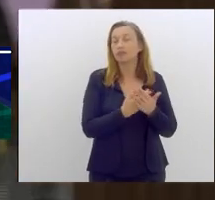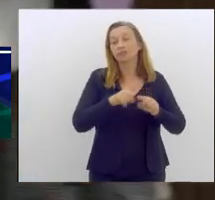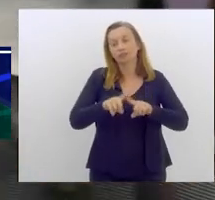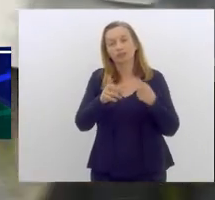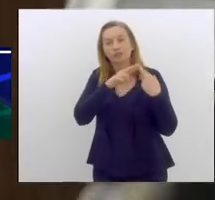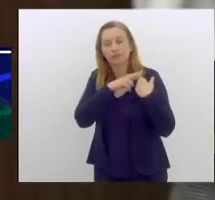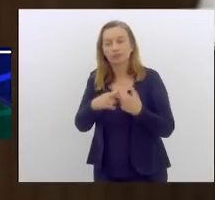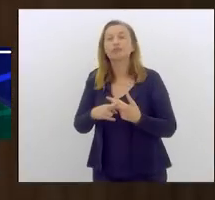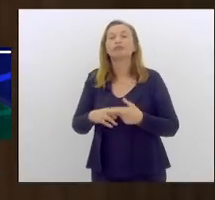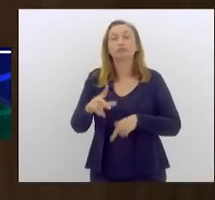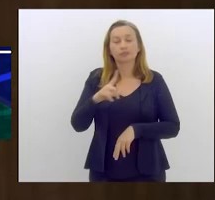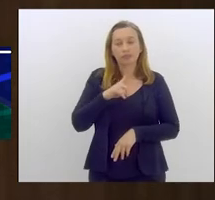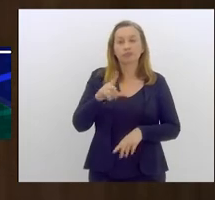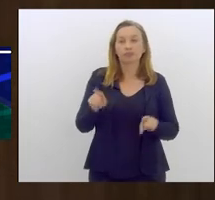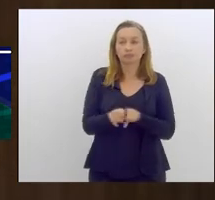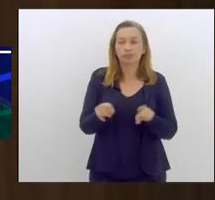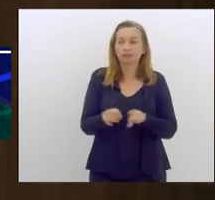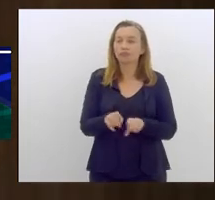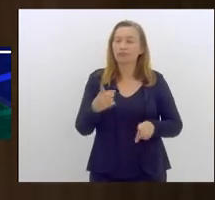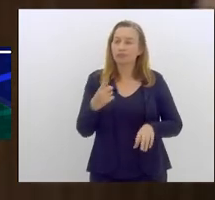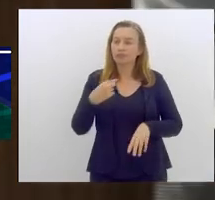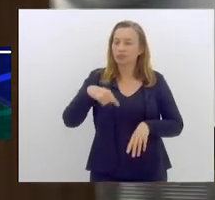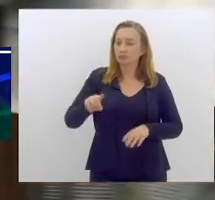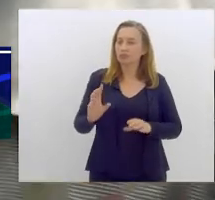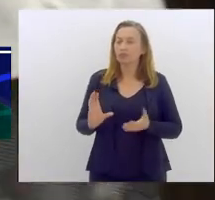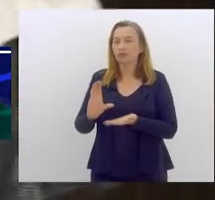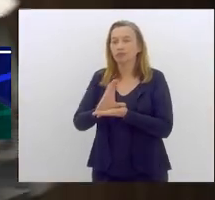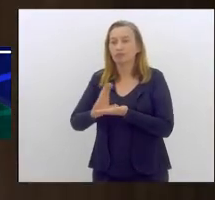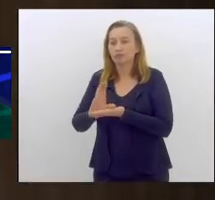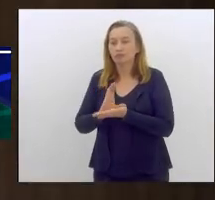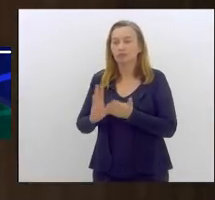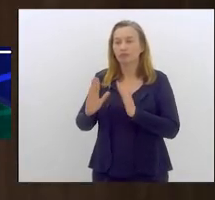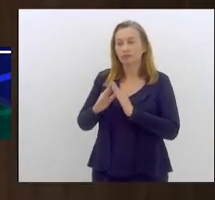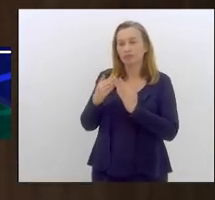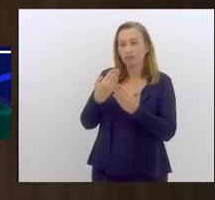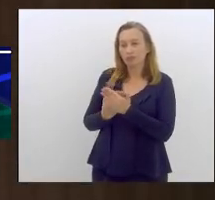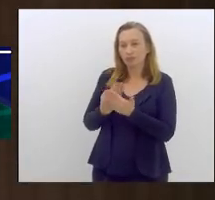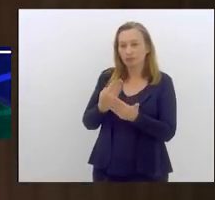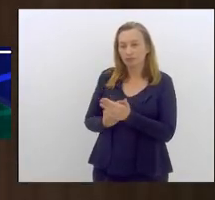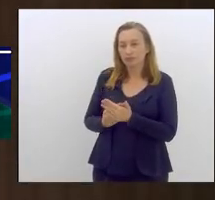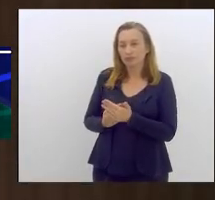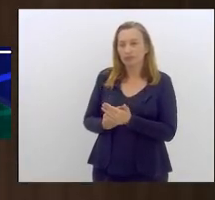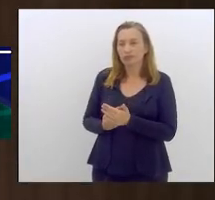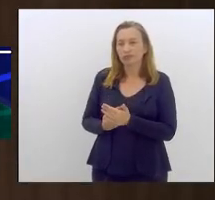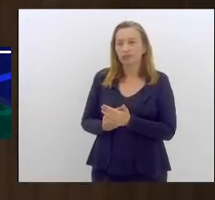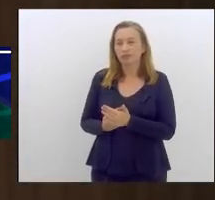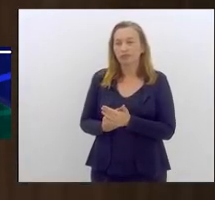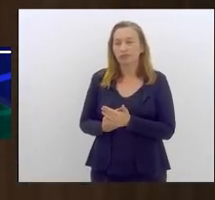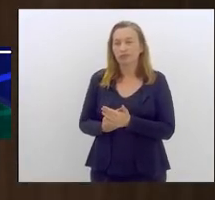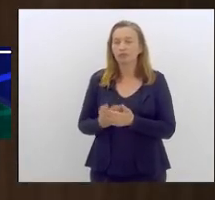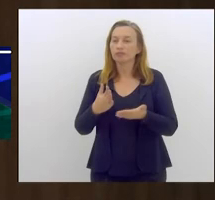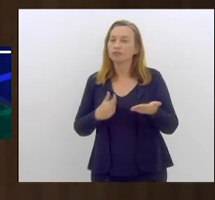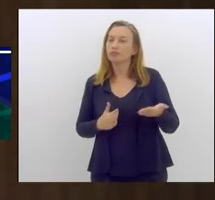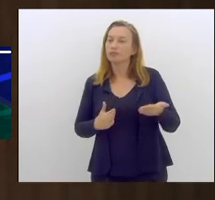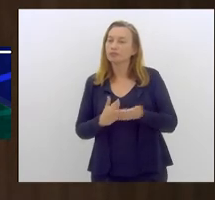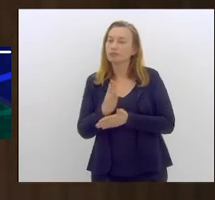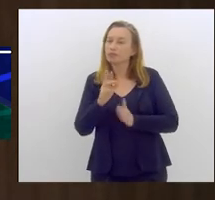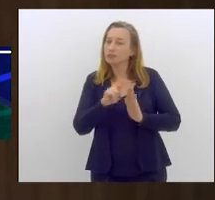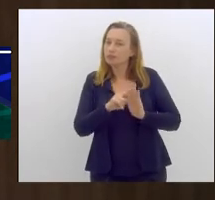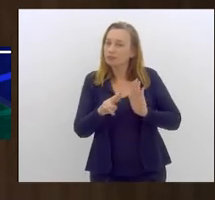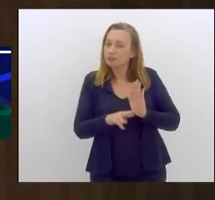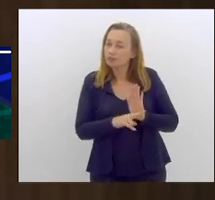elas também. Porque, quando você participa de um conselho escolar, você participa da aprovação das